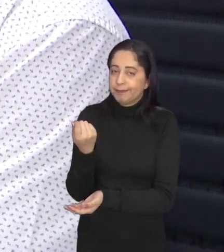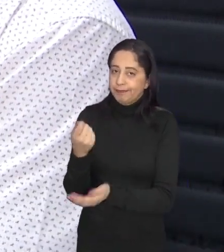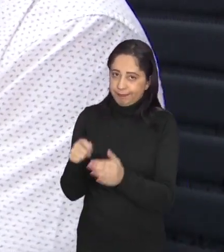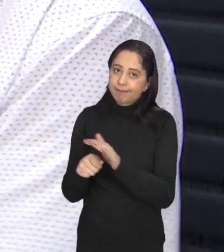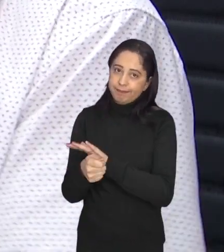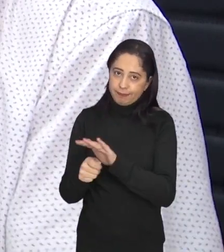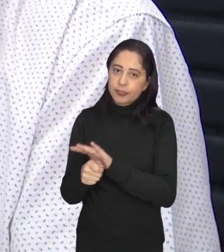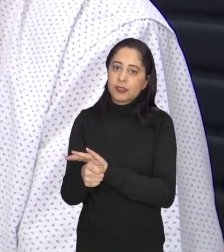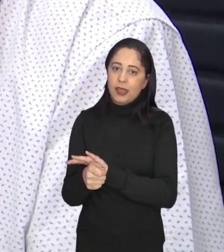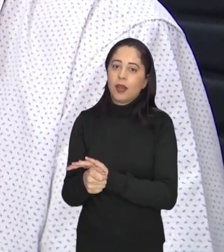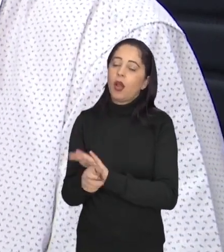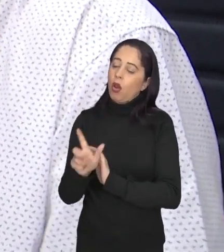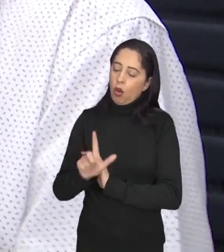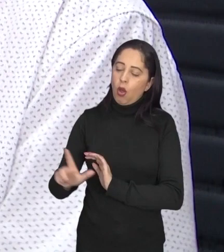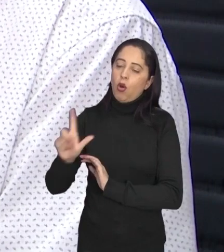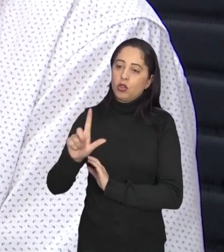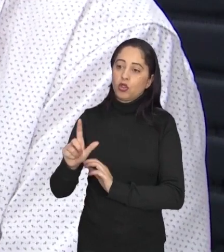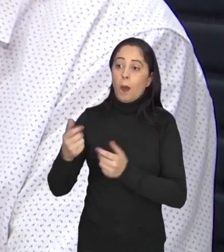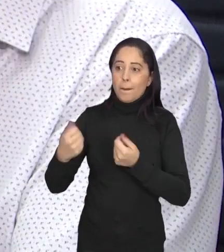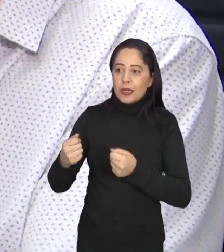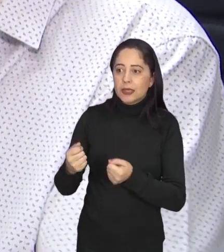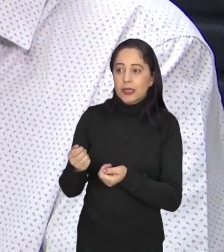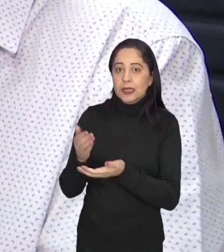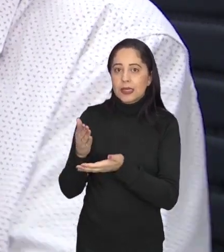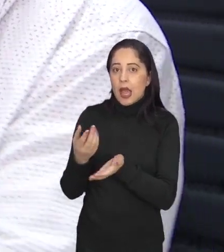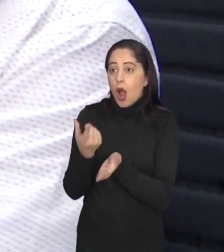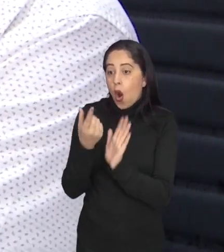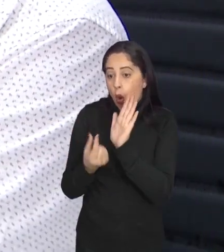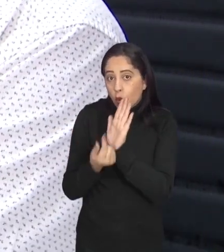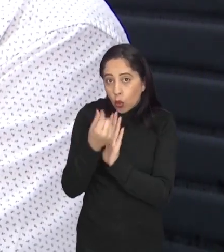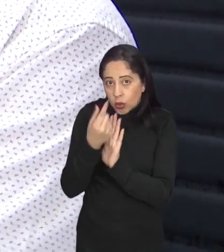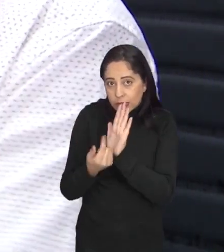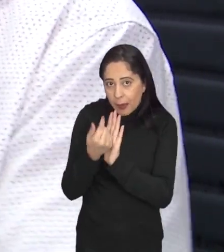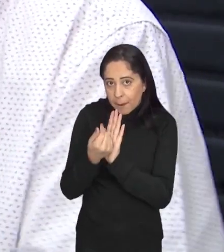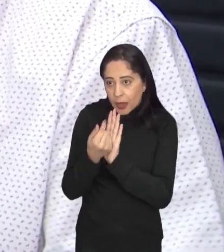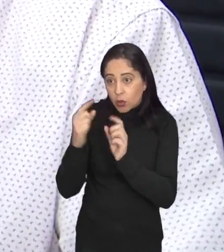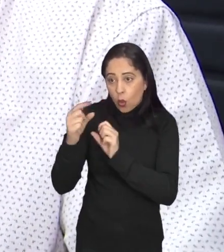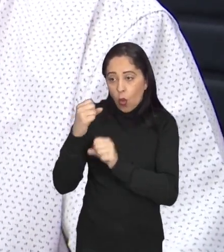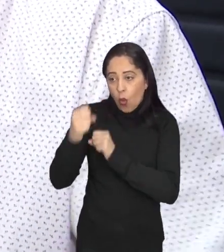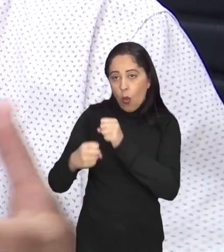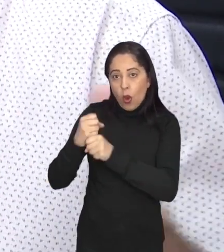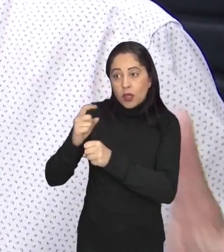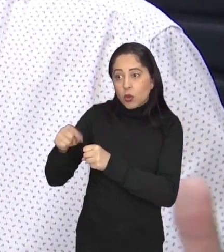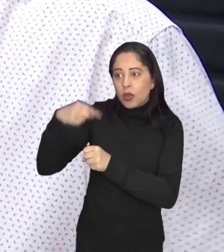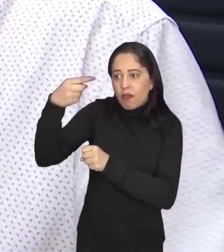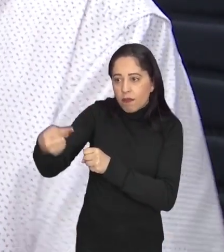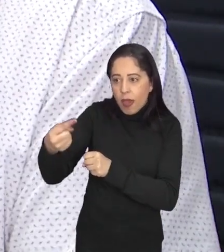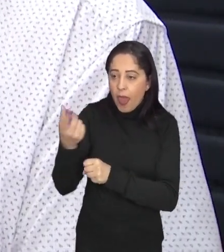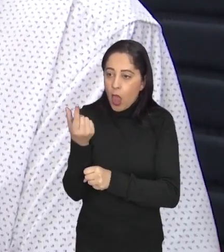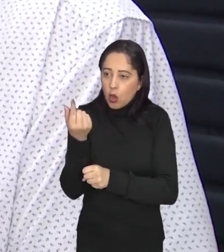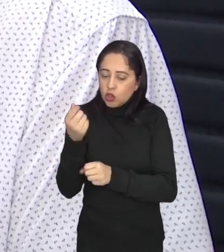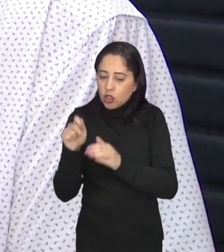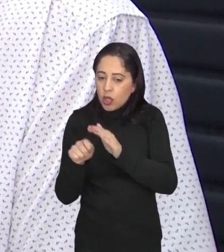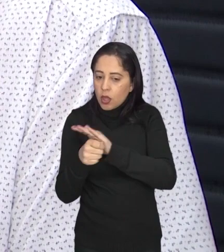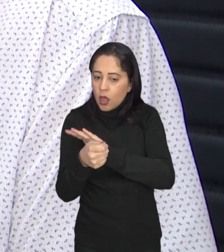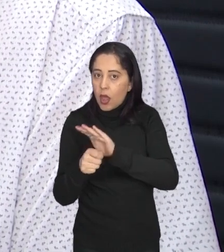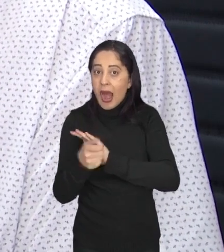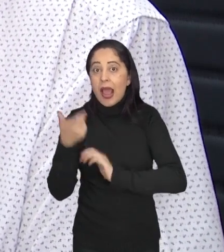um custo, né? Então você vai ter que preparar esse orçamento para que no próximo ano eles consigam ampliar